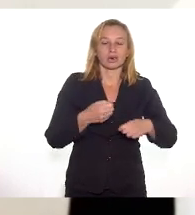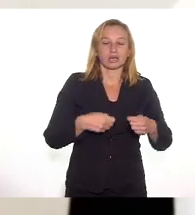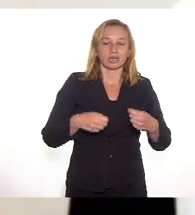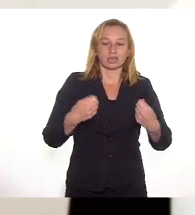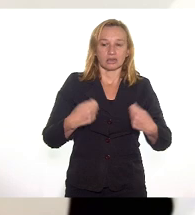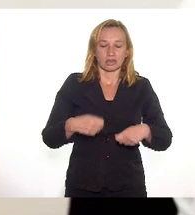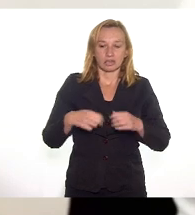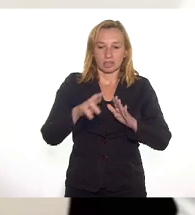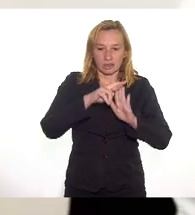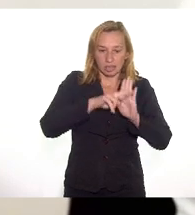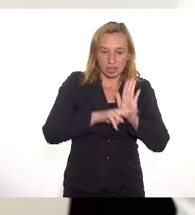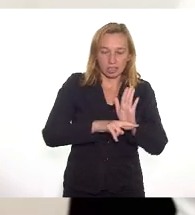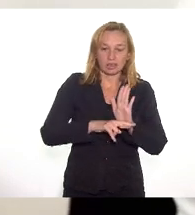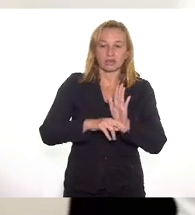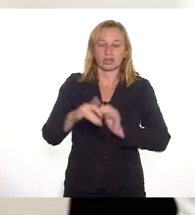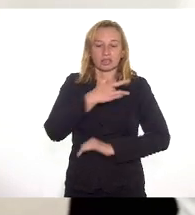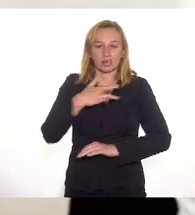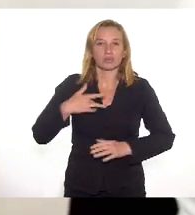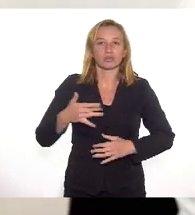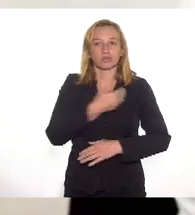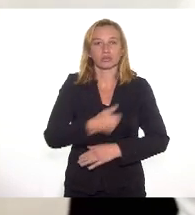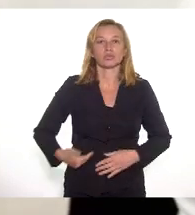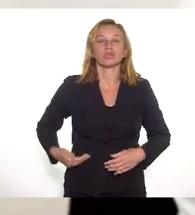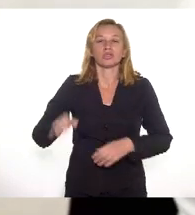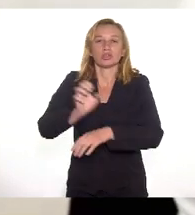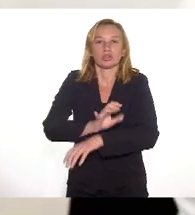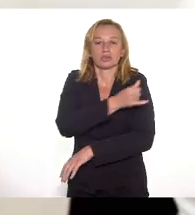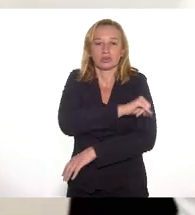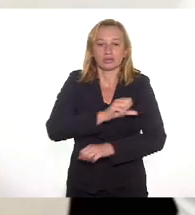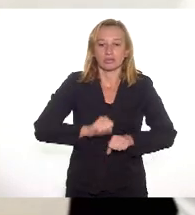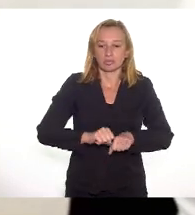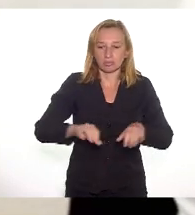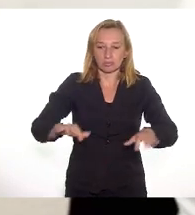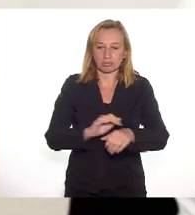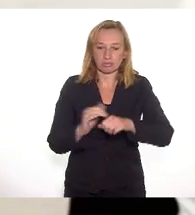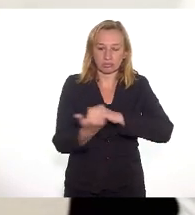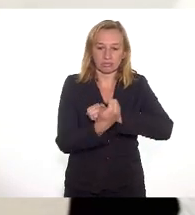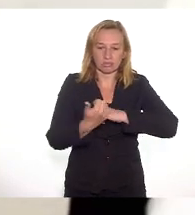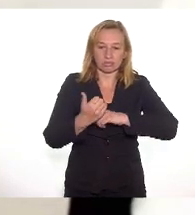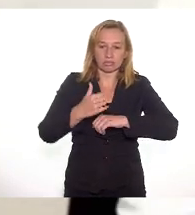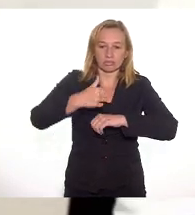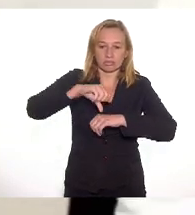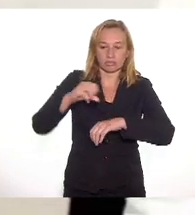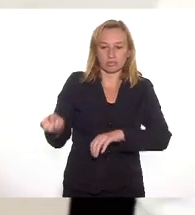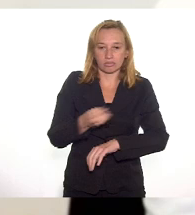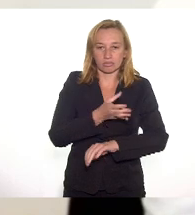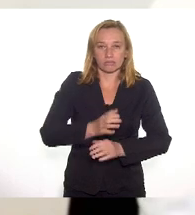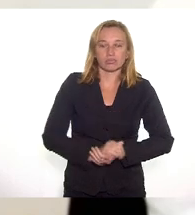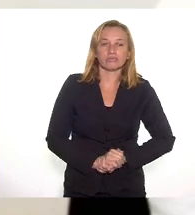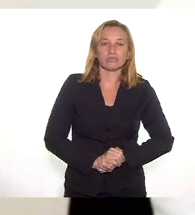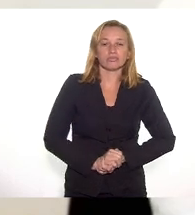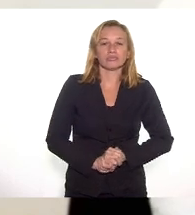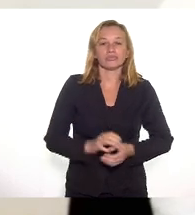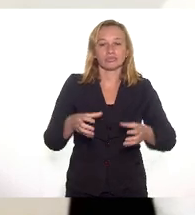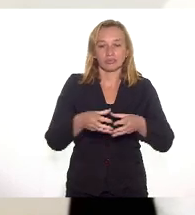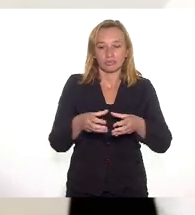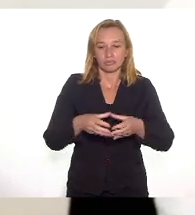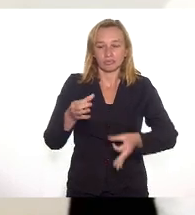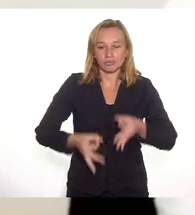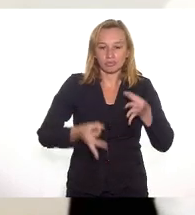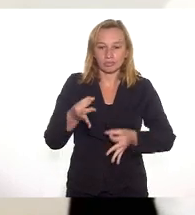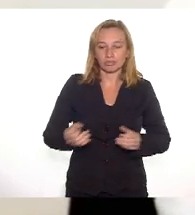saúde pública decretada pelo Estado do Rio de Janeiro em decorrência da pandemia do novo coronavírus Covid-19. Pareceres da Comissão de Constituição e Justiça